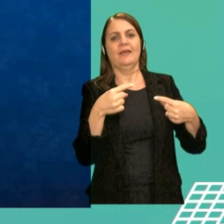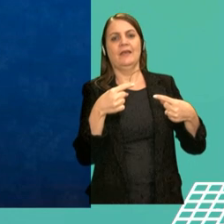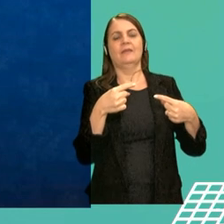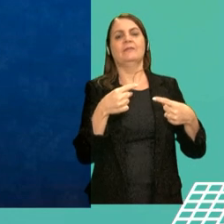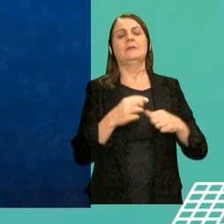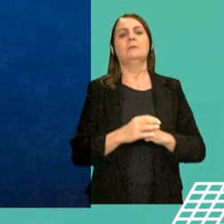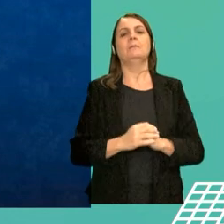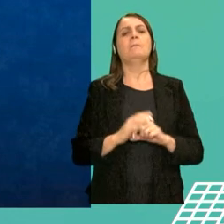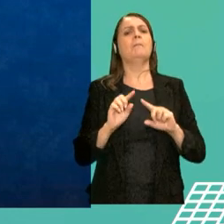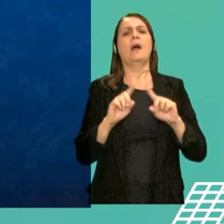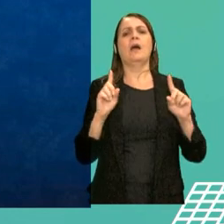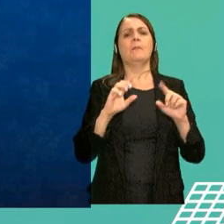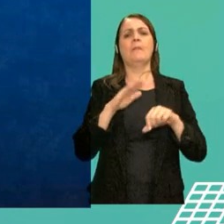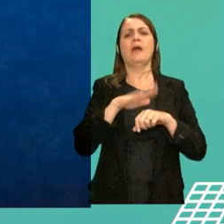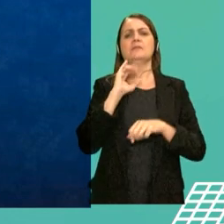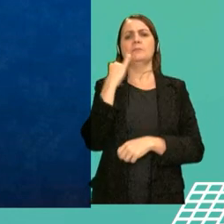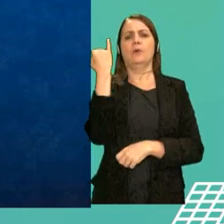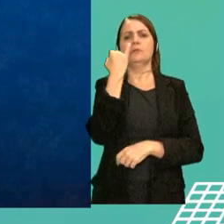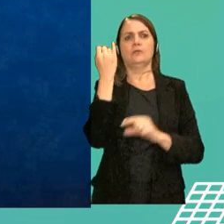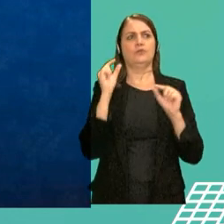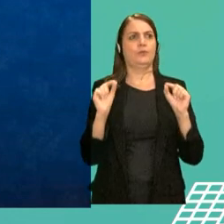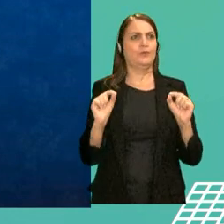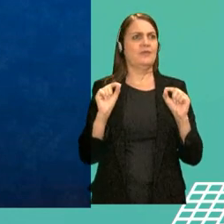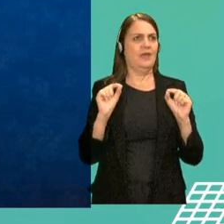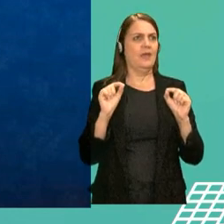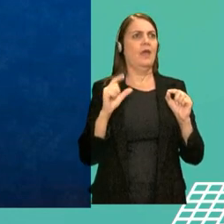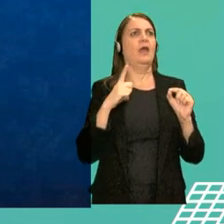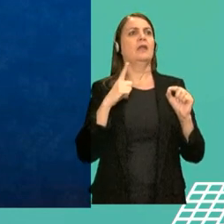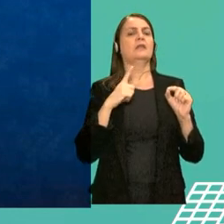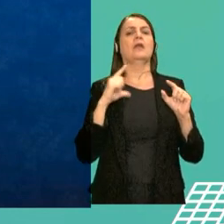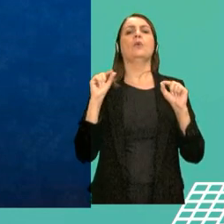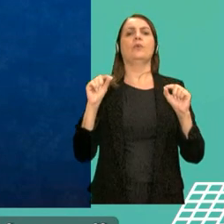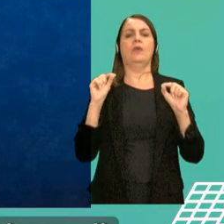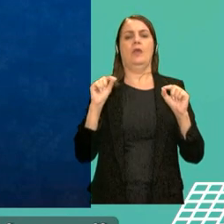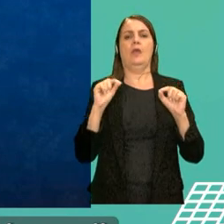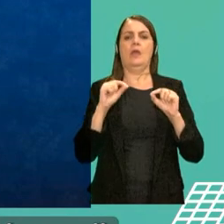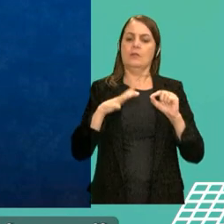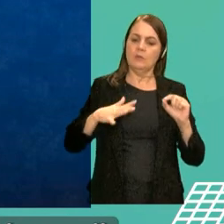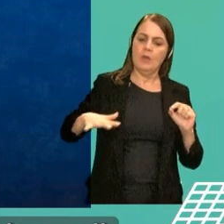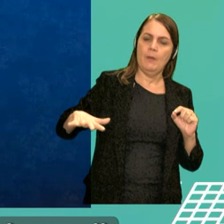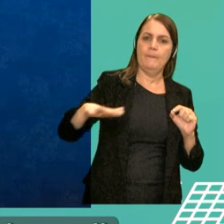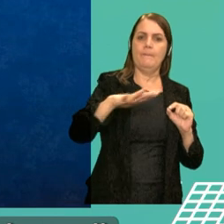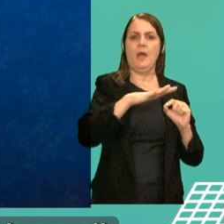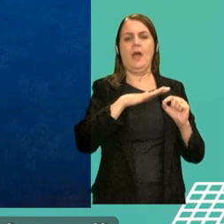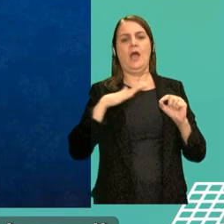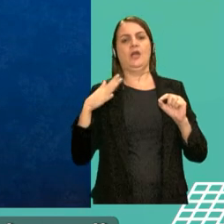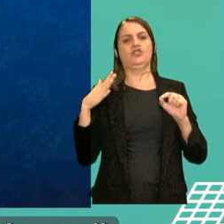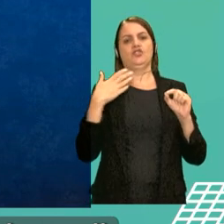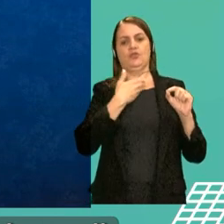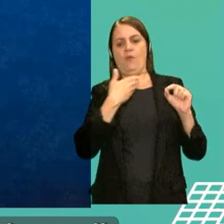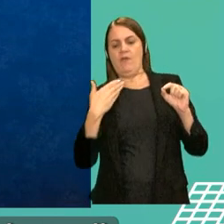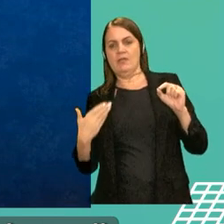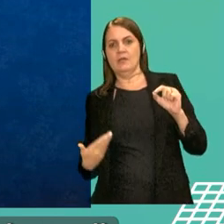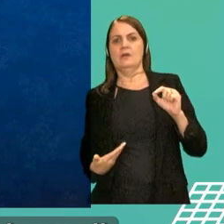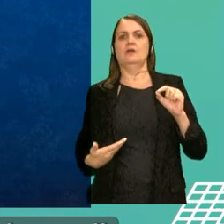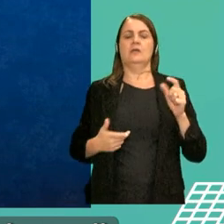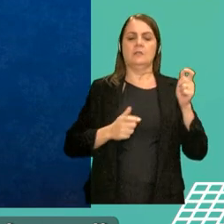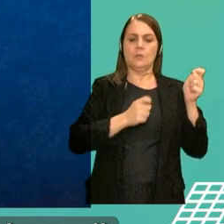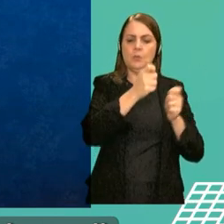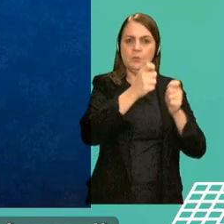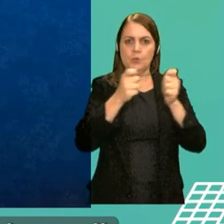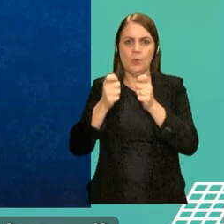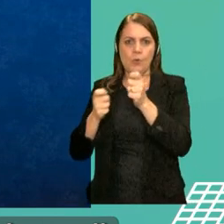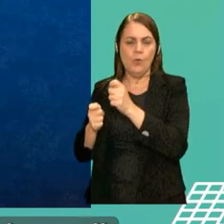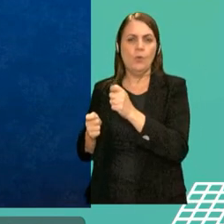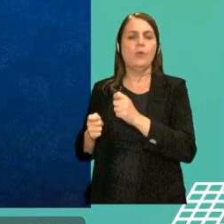mais importante é que ele contemple toda a parte de governança, toda a parte de monitoramento, relato e verificação, e